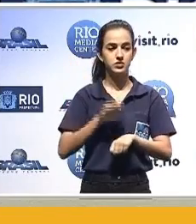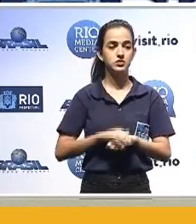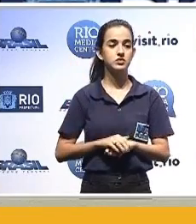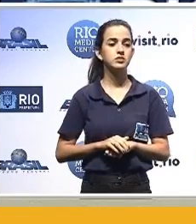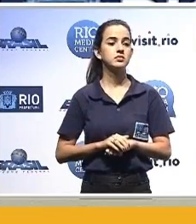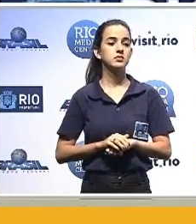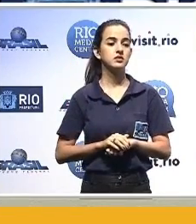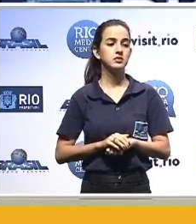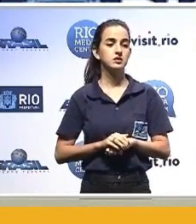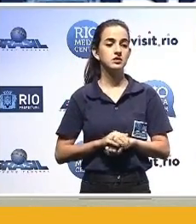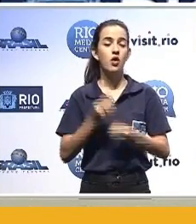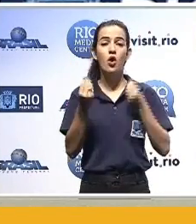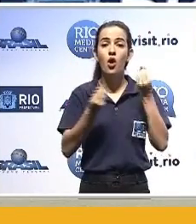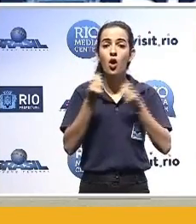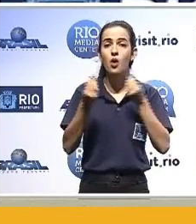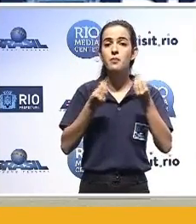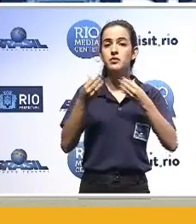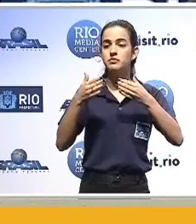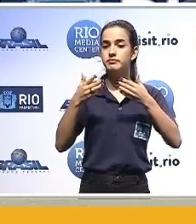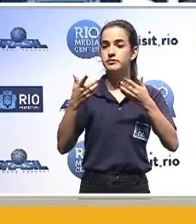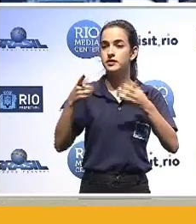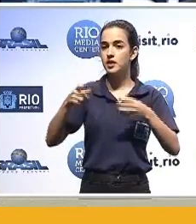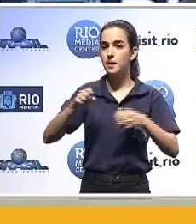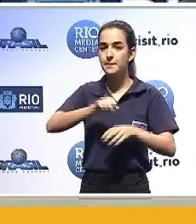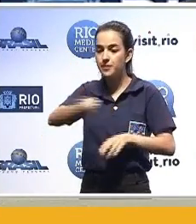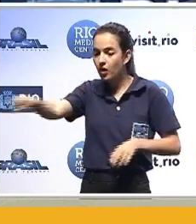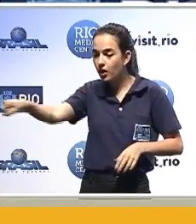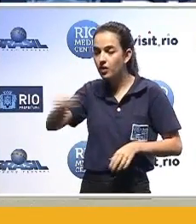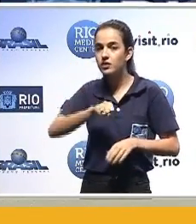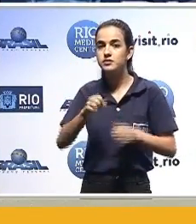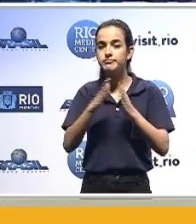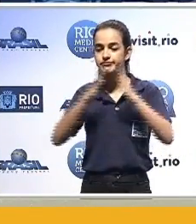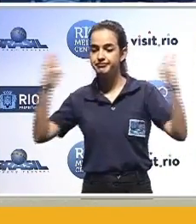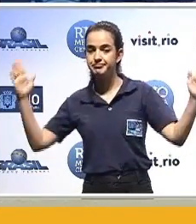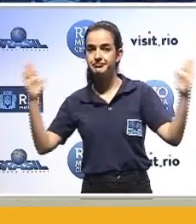nas portas, um tamanho diferente. Mas